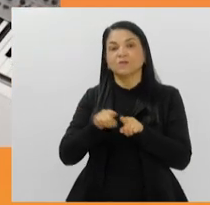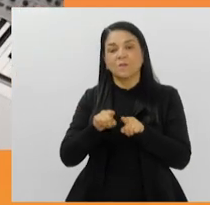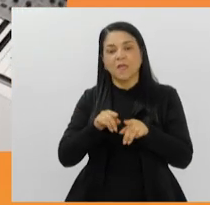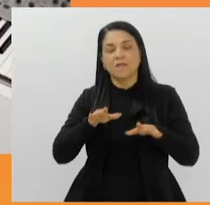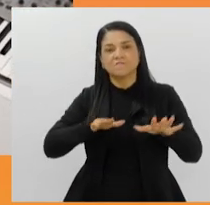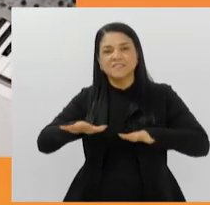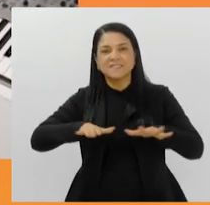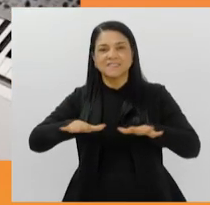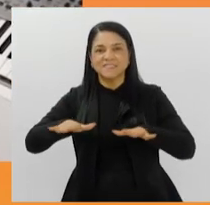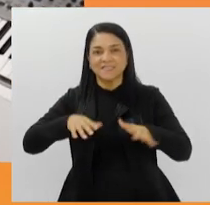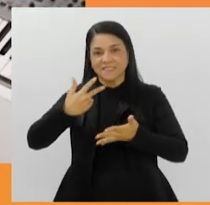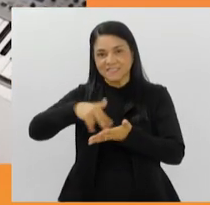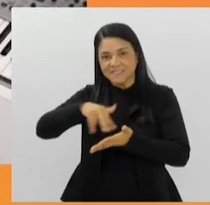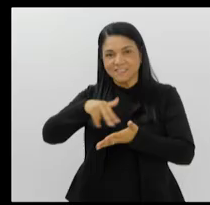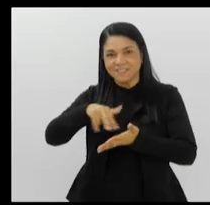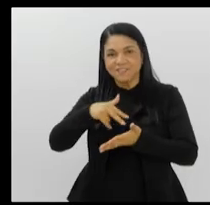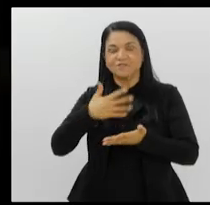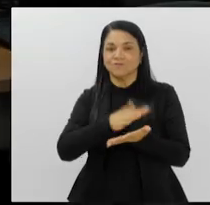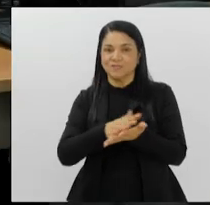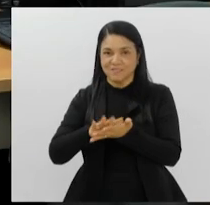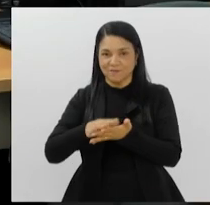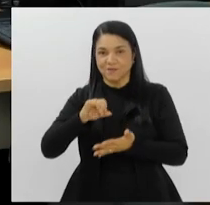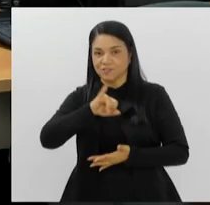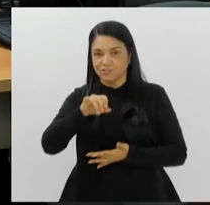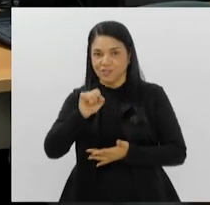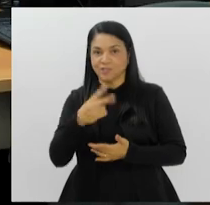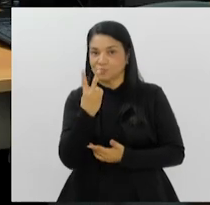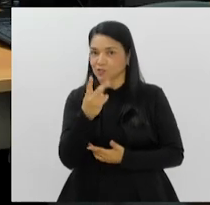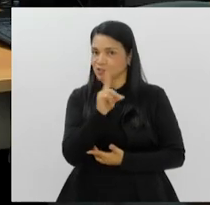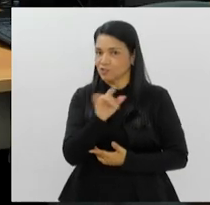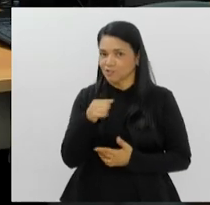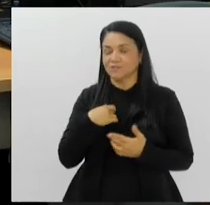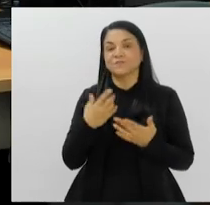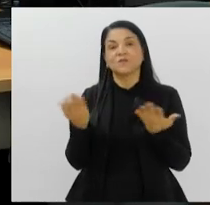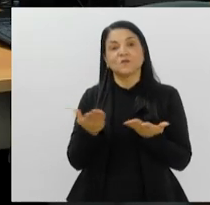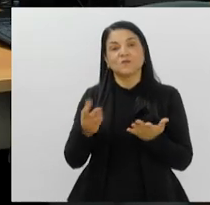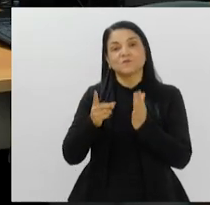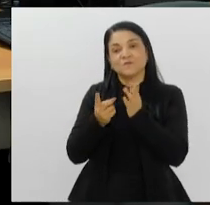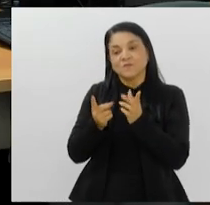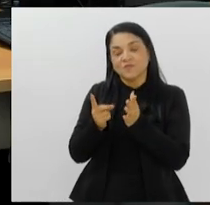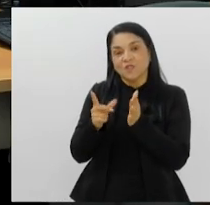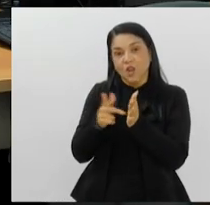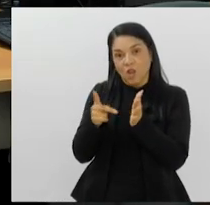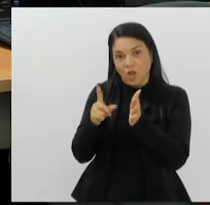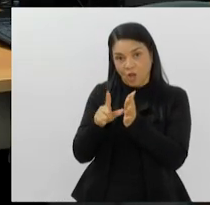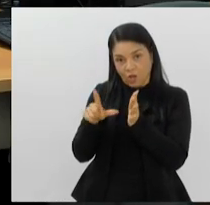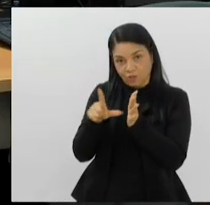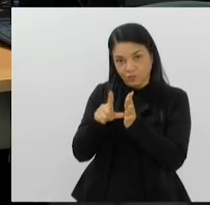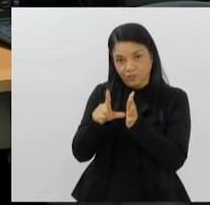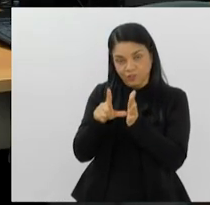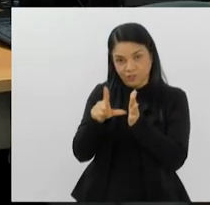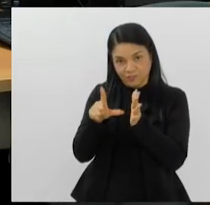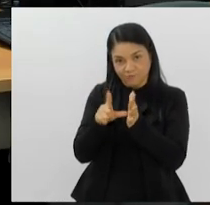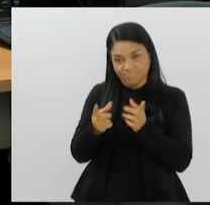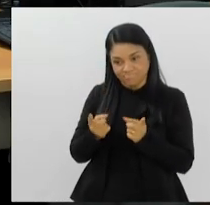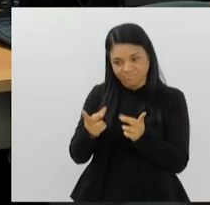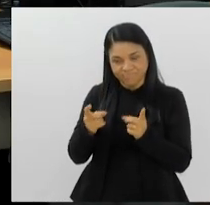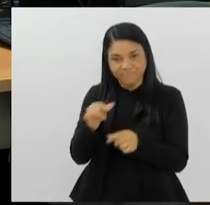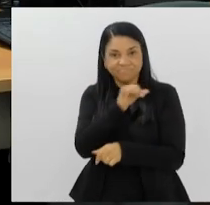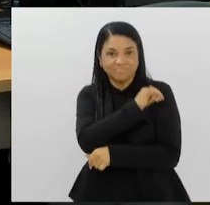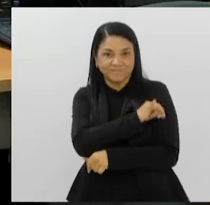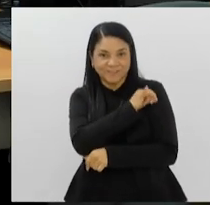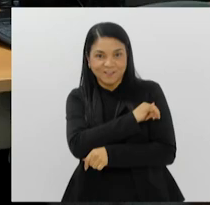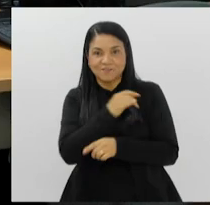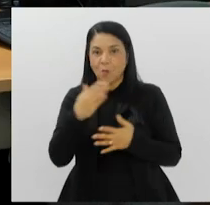samba jazz nos dois dias. Os lojistas do Rio estão animados com a proximidade do Dia das